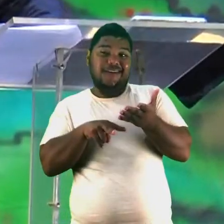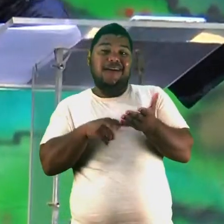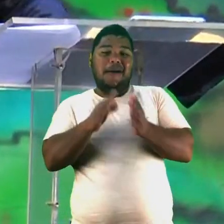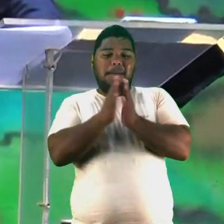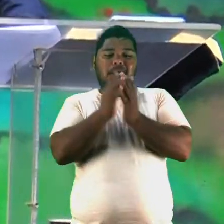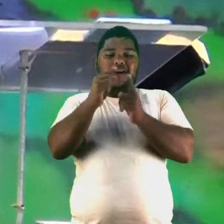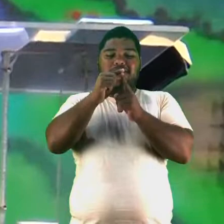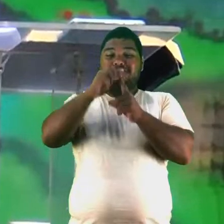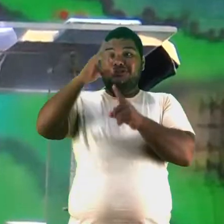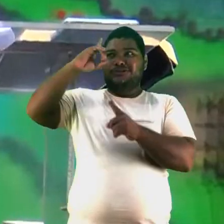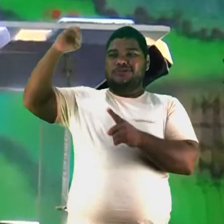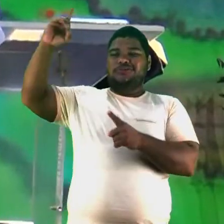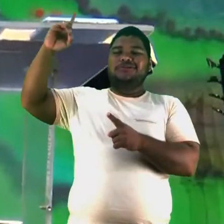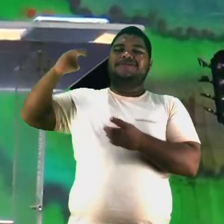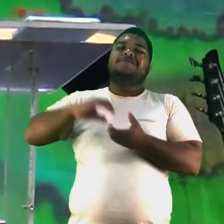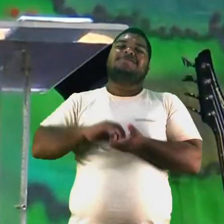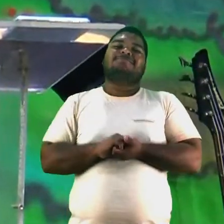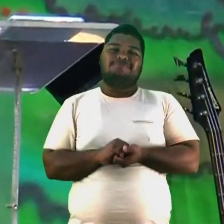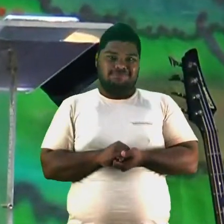de Deus?